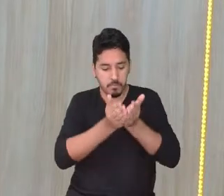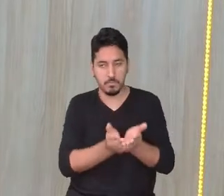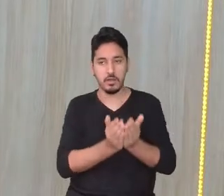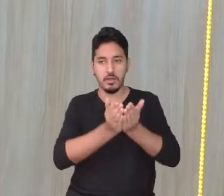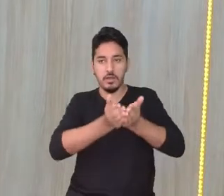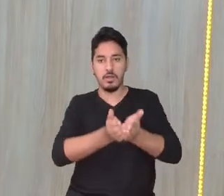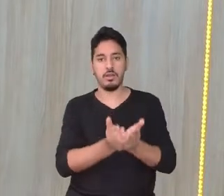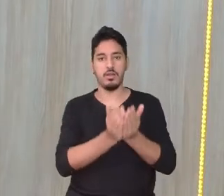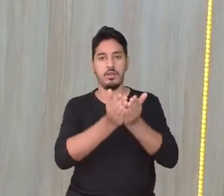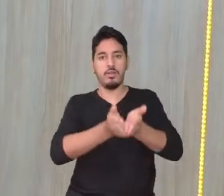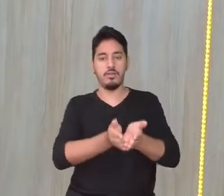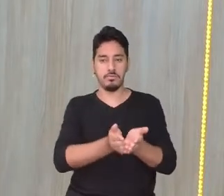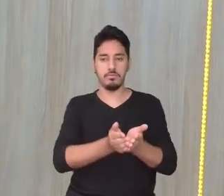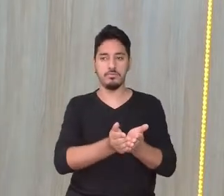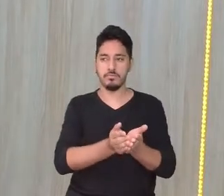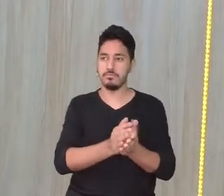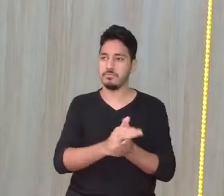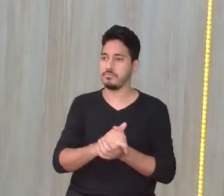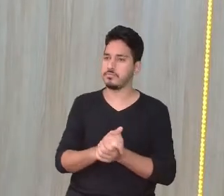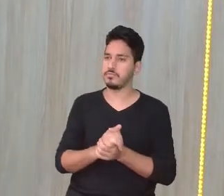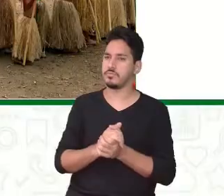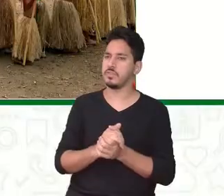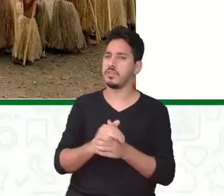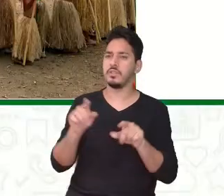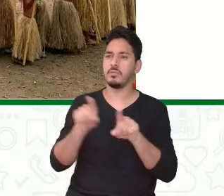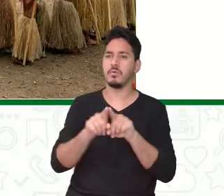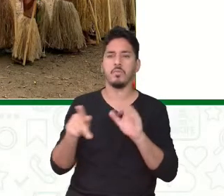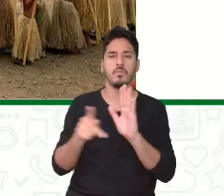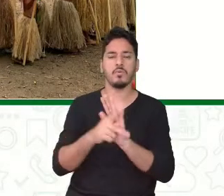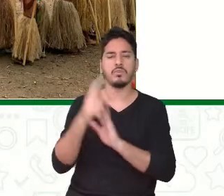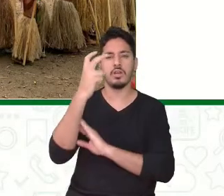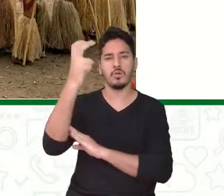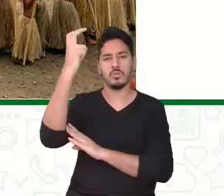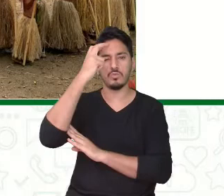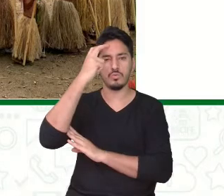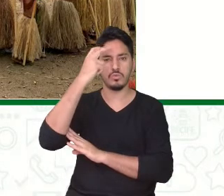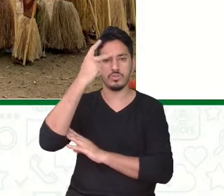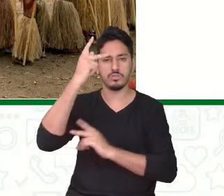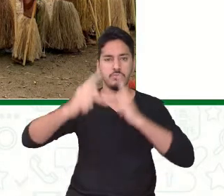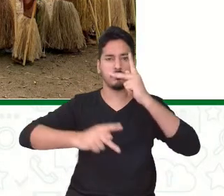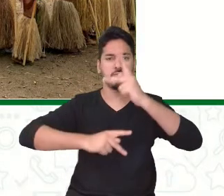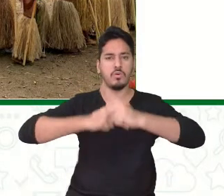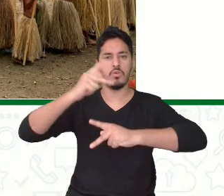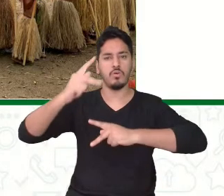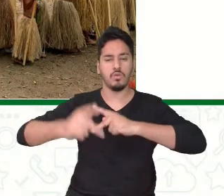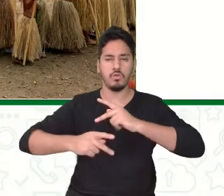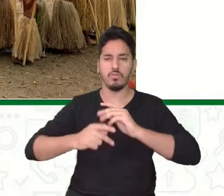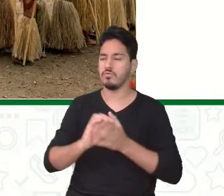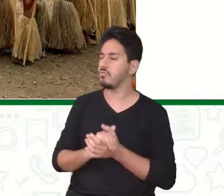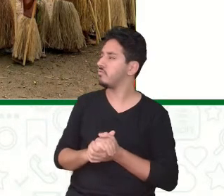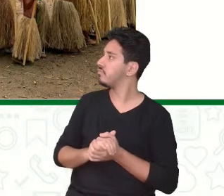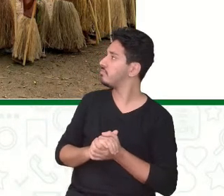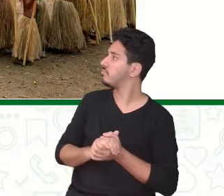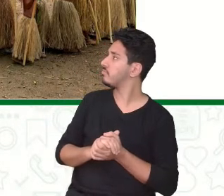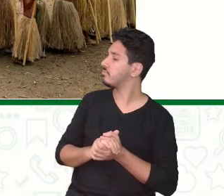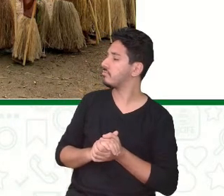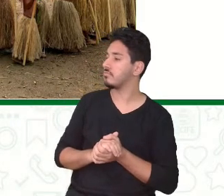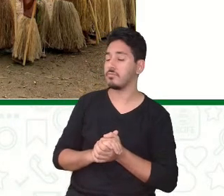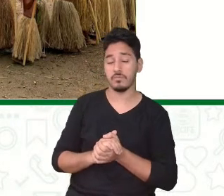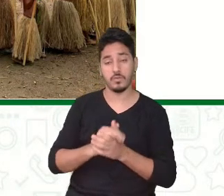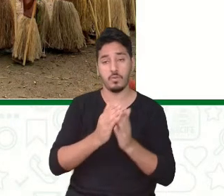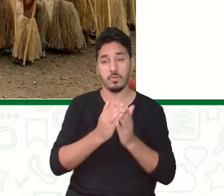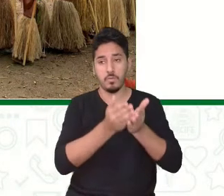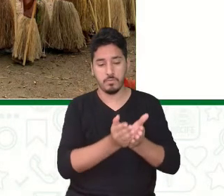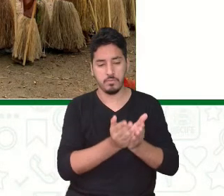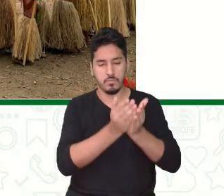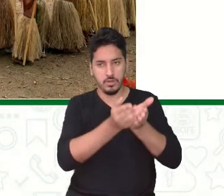né? E mostra um pouquinho da cultura desse povo, não é? Conta aí. Bom, então, o barco,